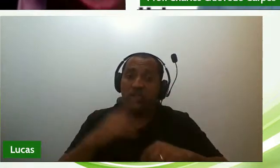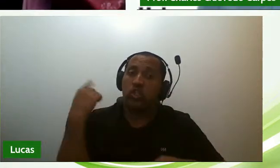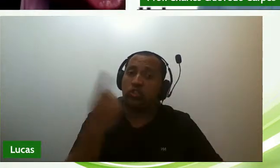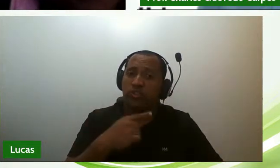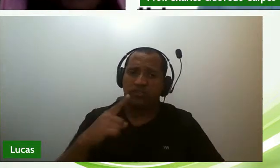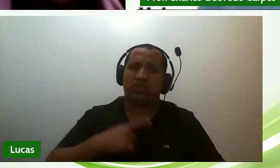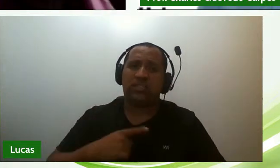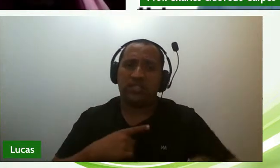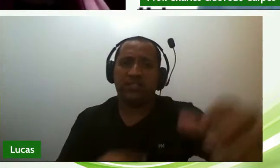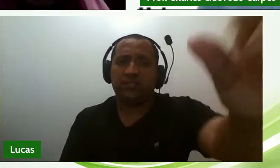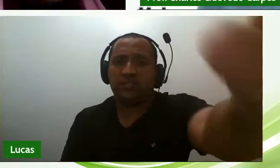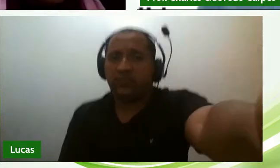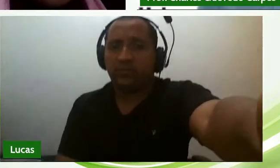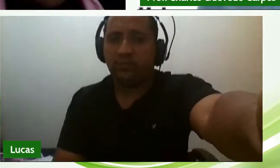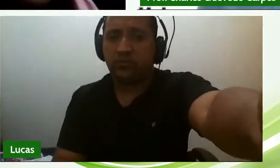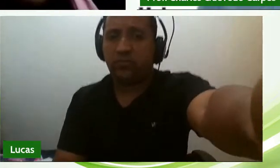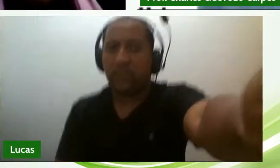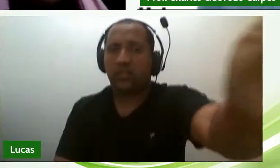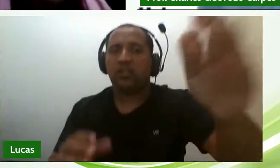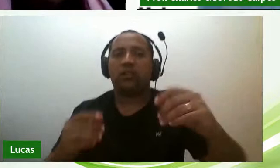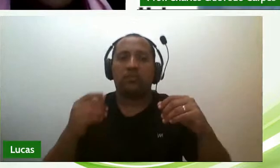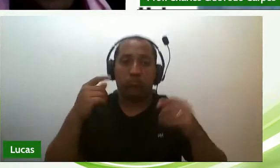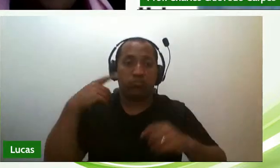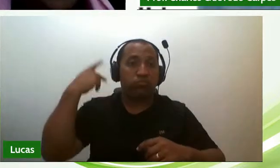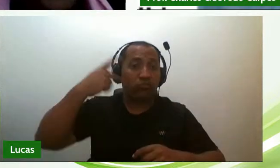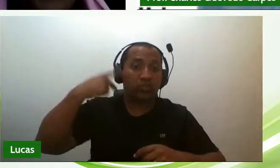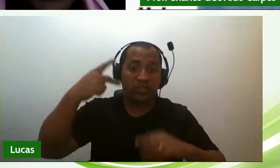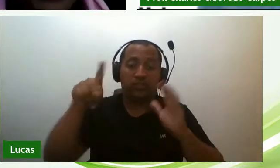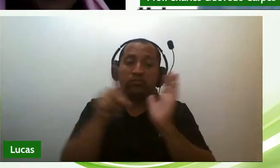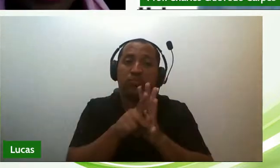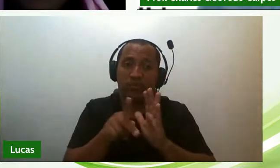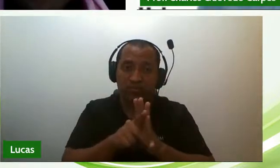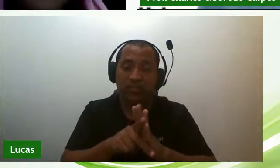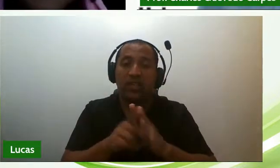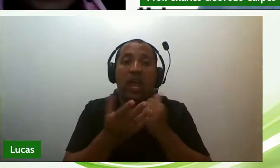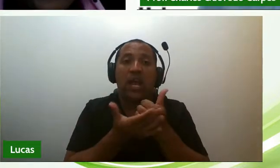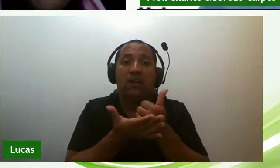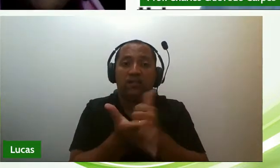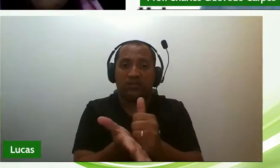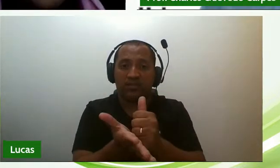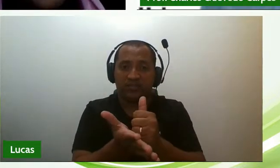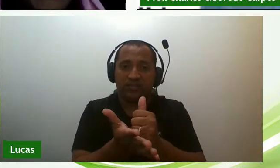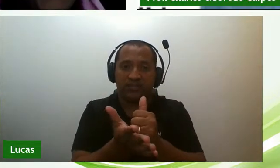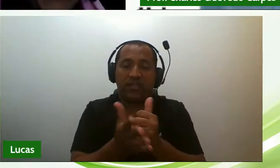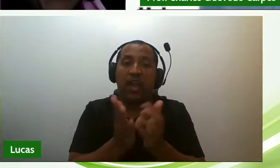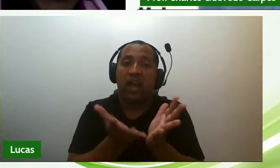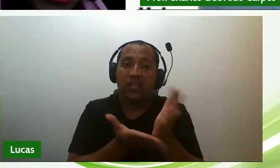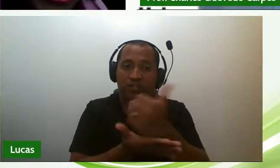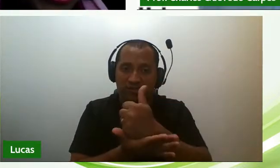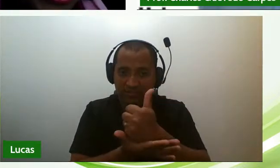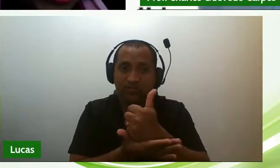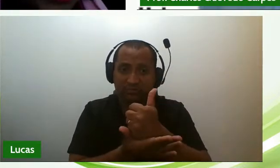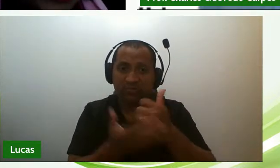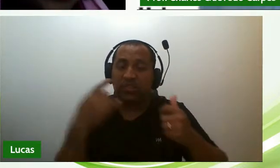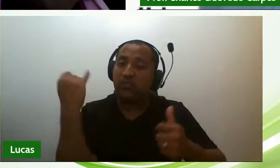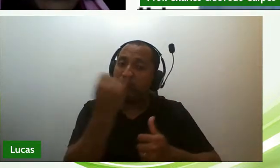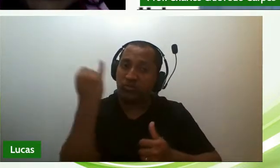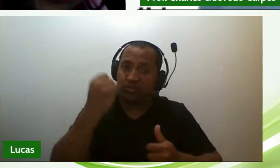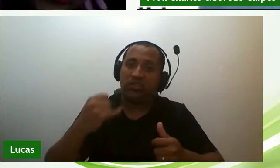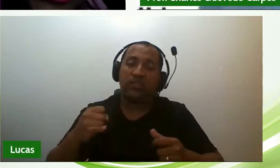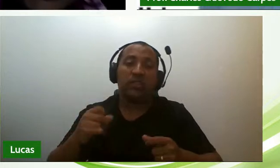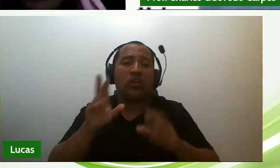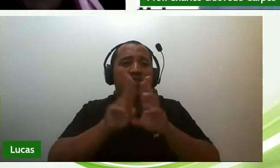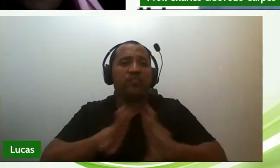ações afirmativas, que são uma conquista importante para o nosso país e para as universidades públicas, né?